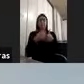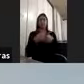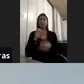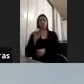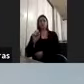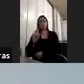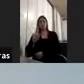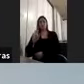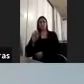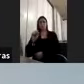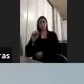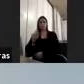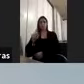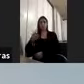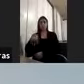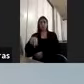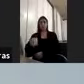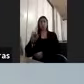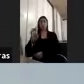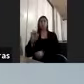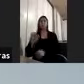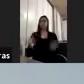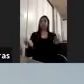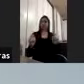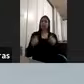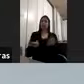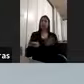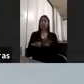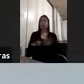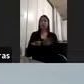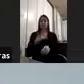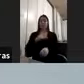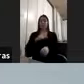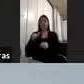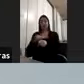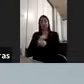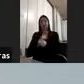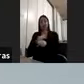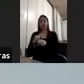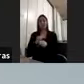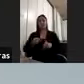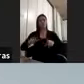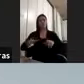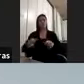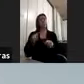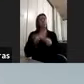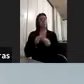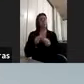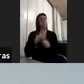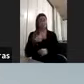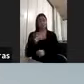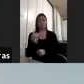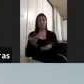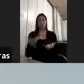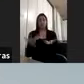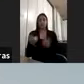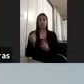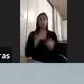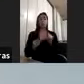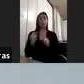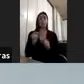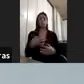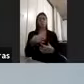pagamento de parte do salário, é possível também de ser aplicado. O que nós queremos, na verdade, é o seguinte, é retomar essa